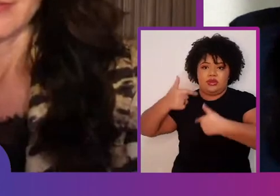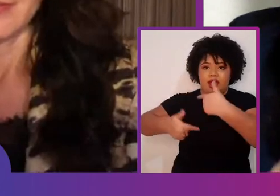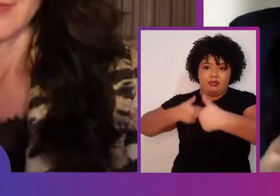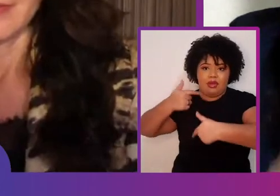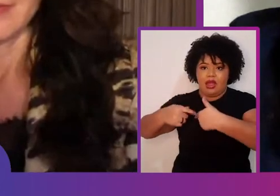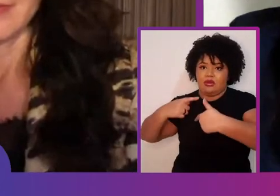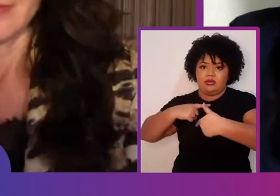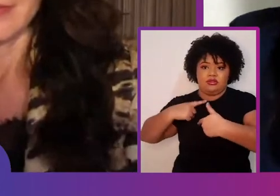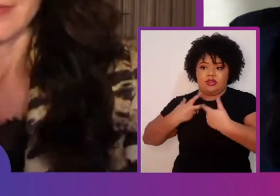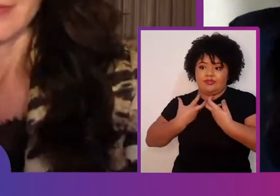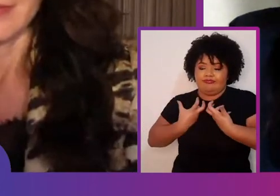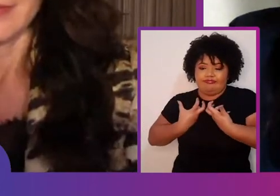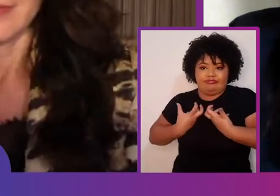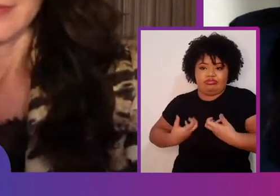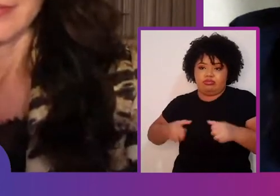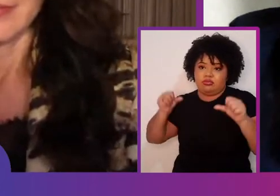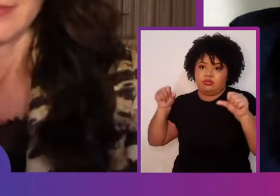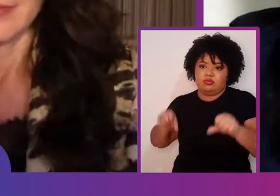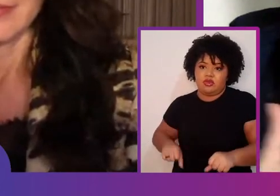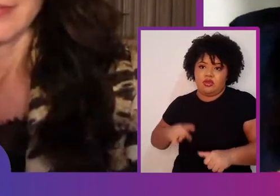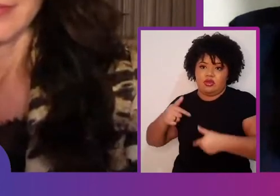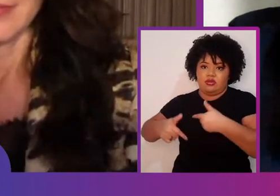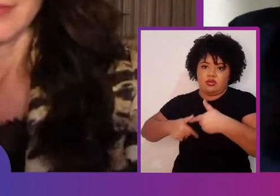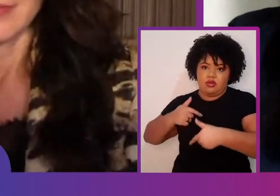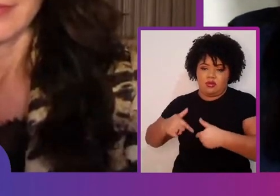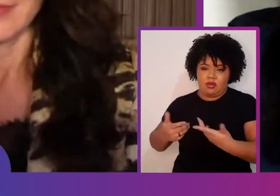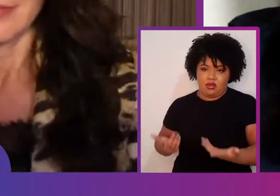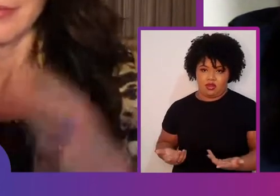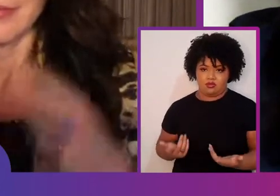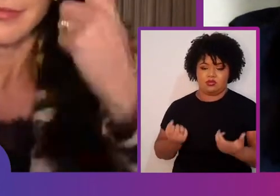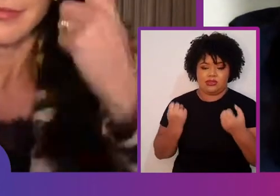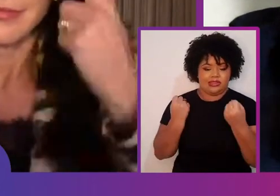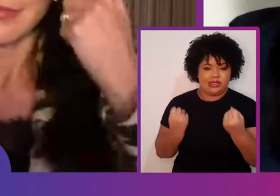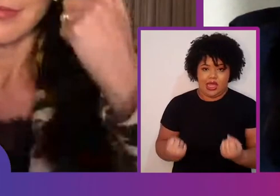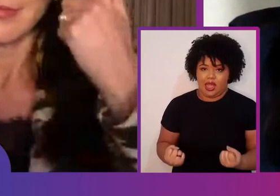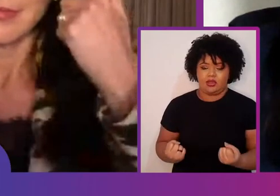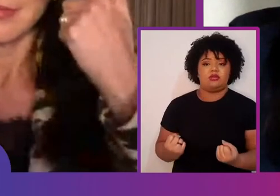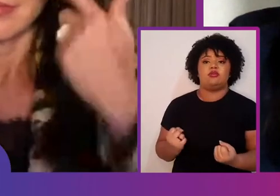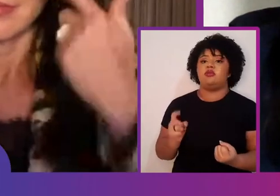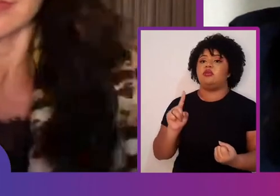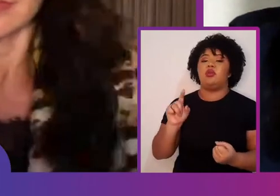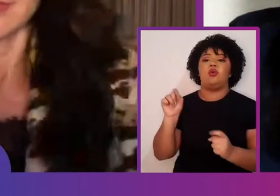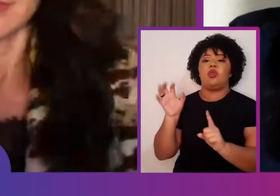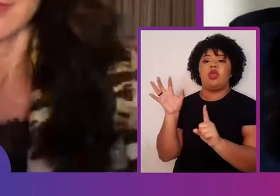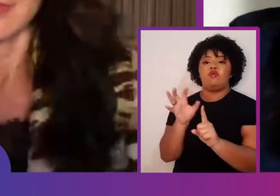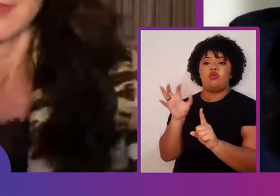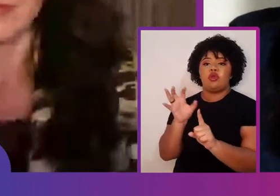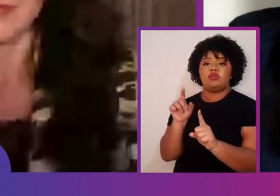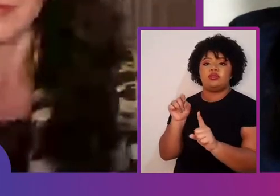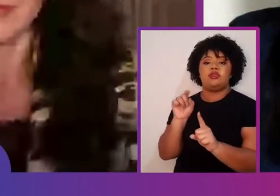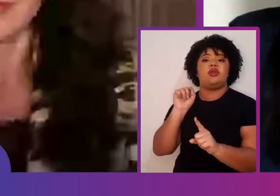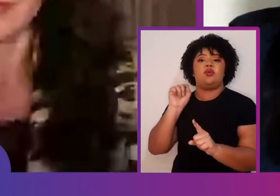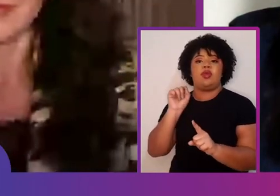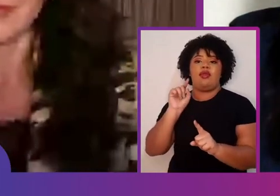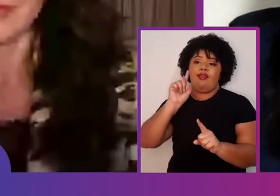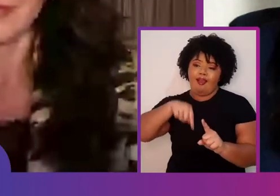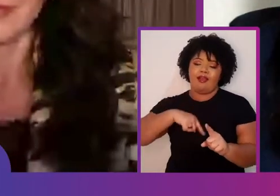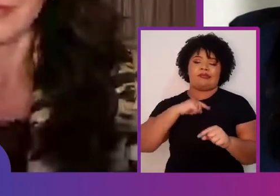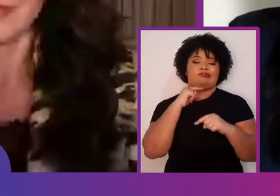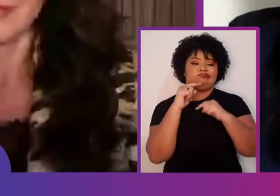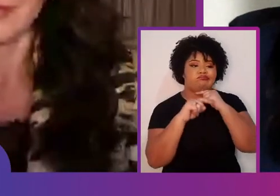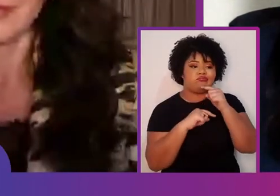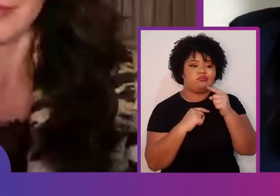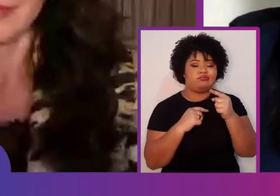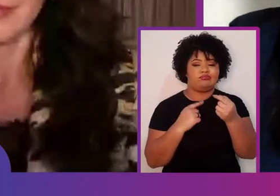impensável. Essa situação do burnout, qual é o fator predisponente? Basicamente, a incerteza. Como a gente vive uma crise econômica,